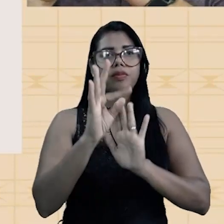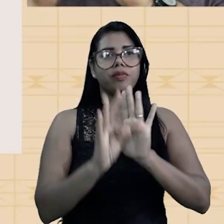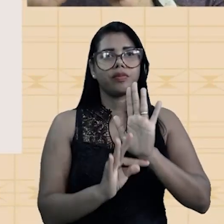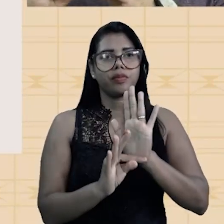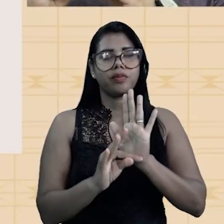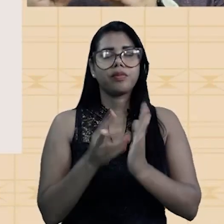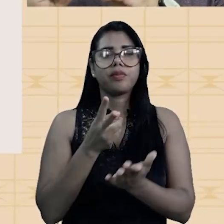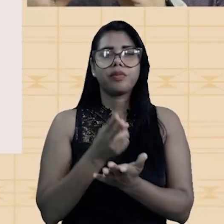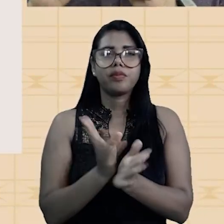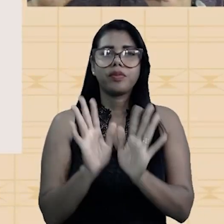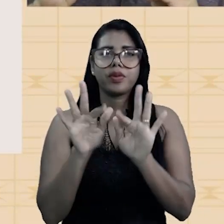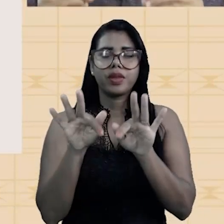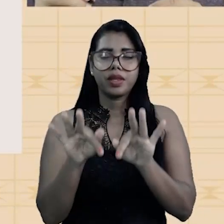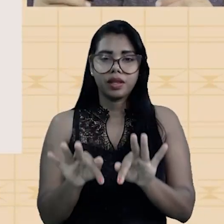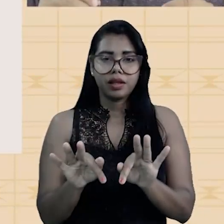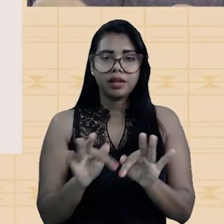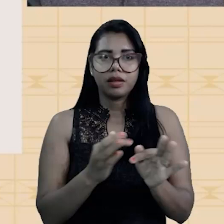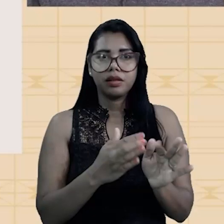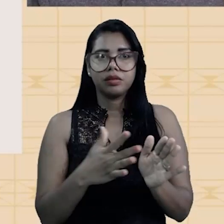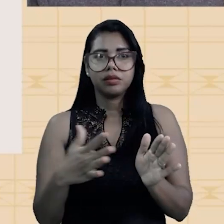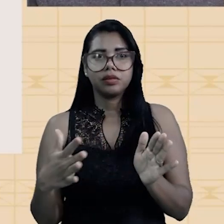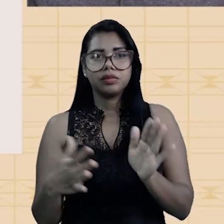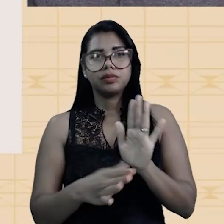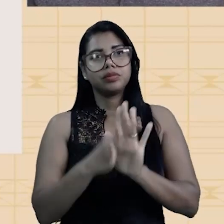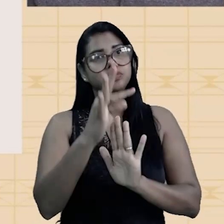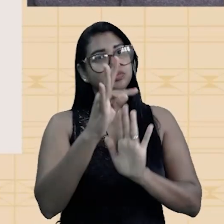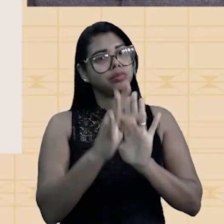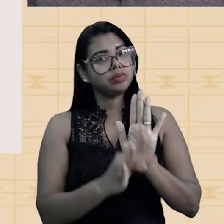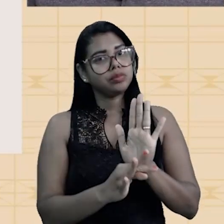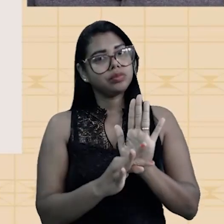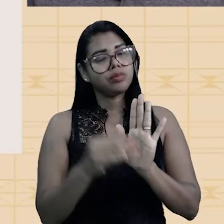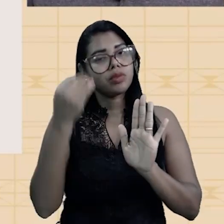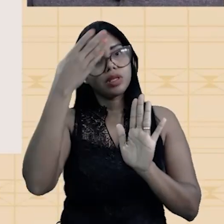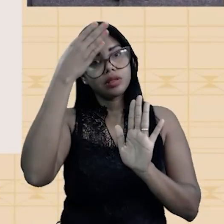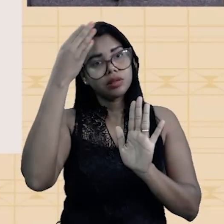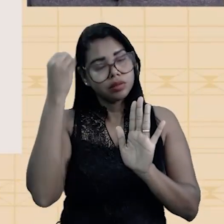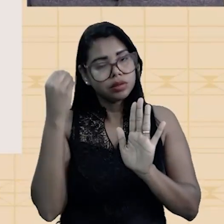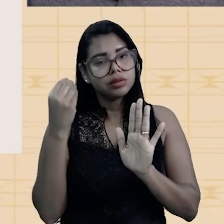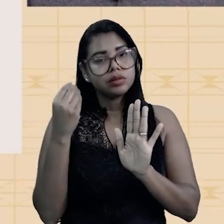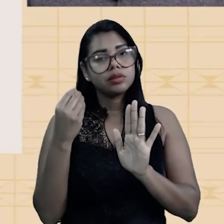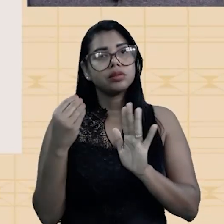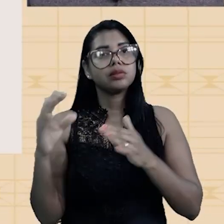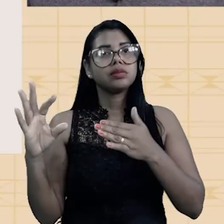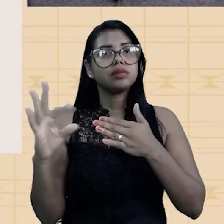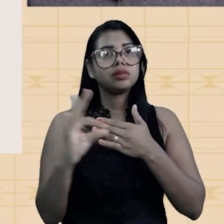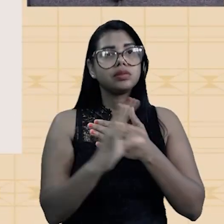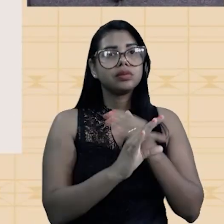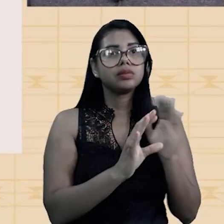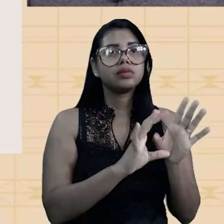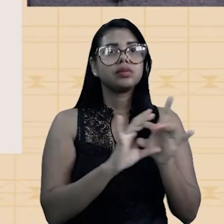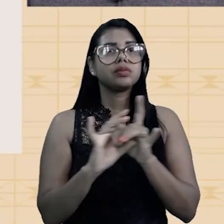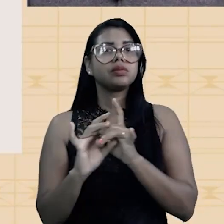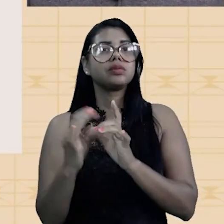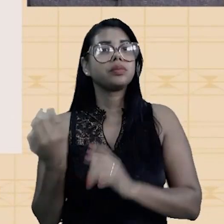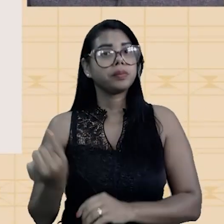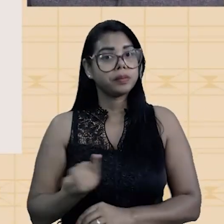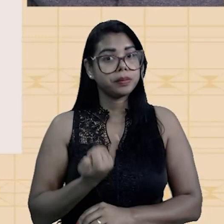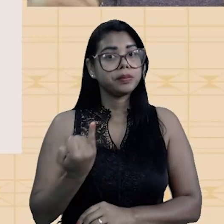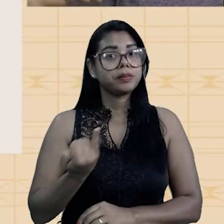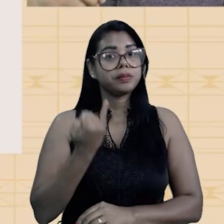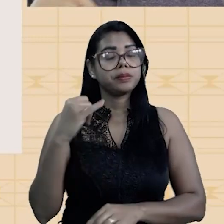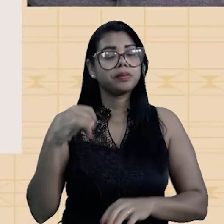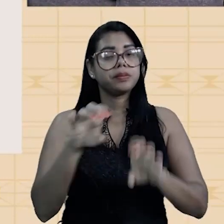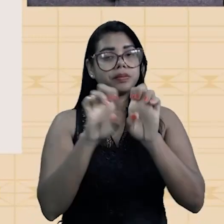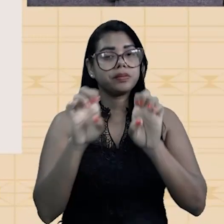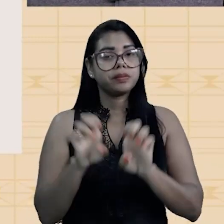finalizar um período, não esquece de usar um elemento coesivo. Então, é muito importante que você tenha esse repertório, certo? Da coesão. Que a